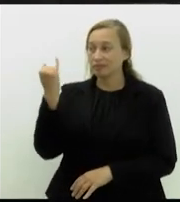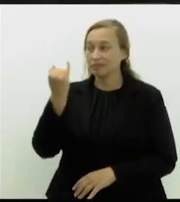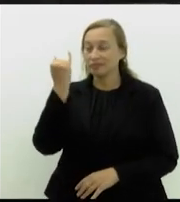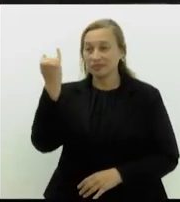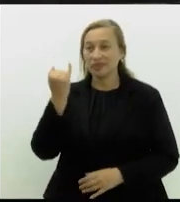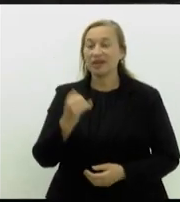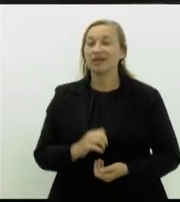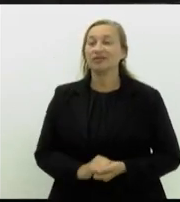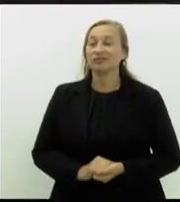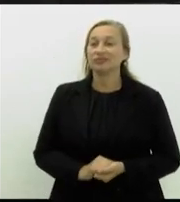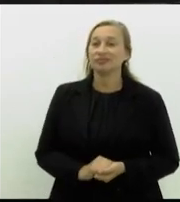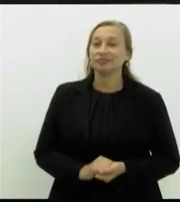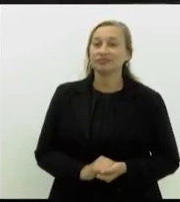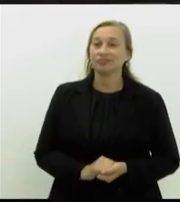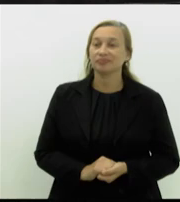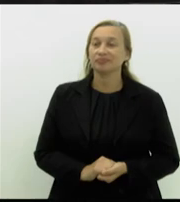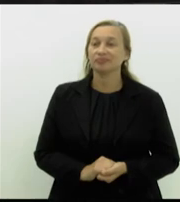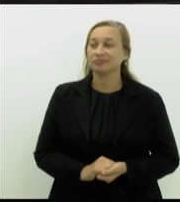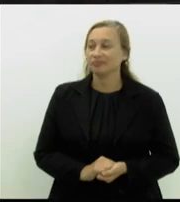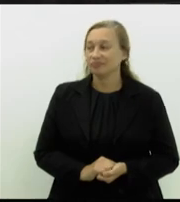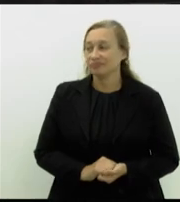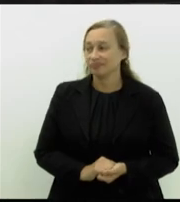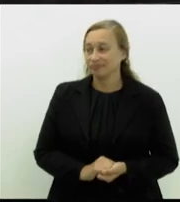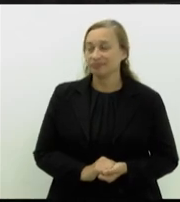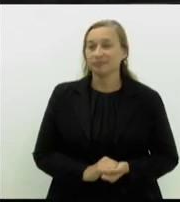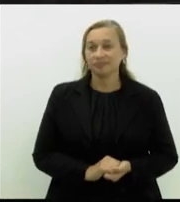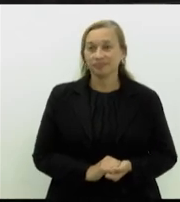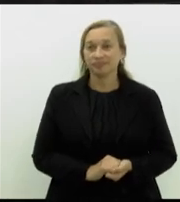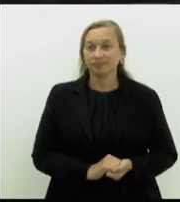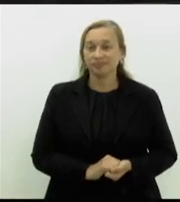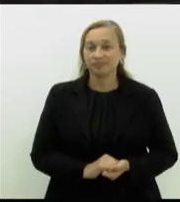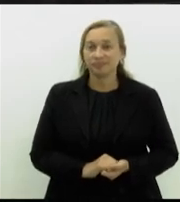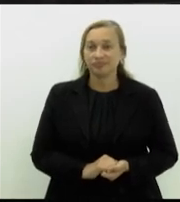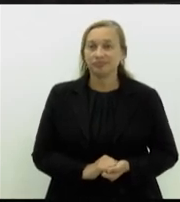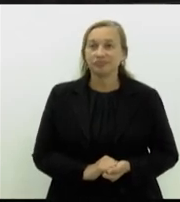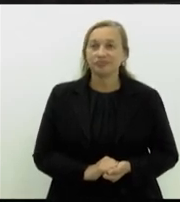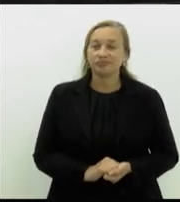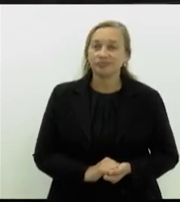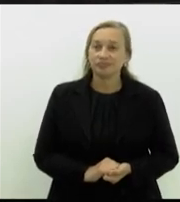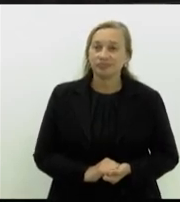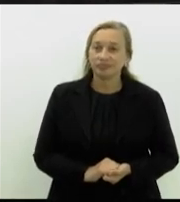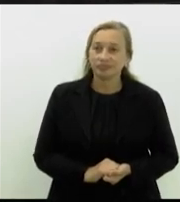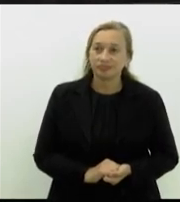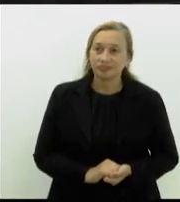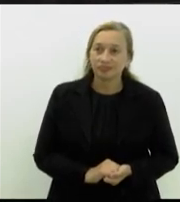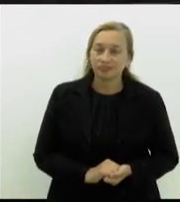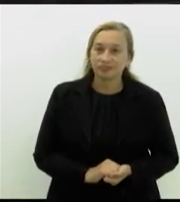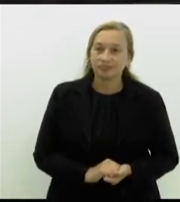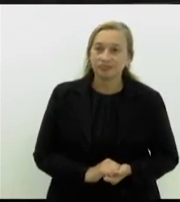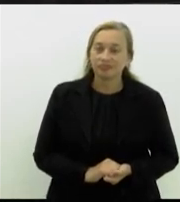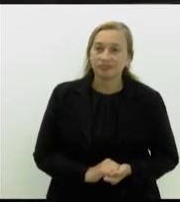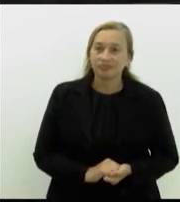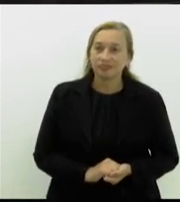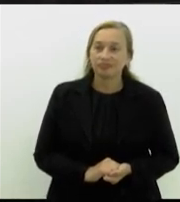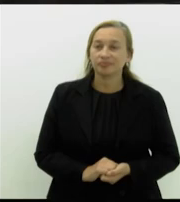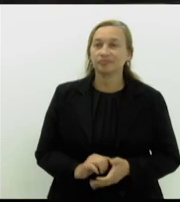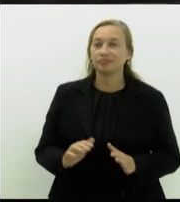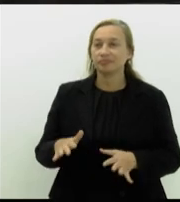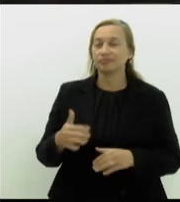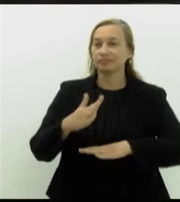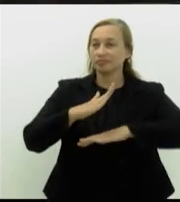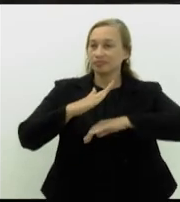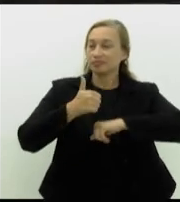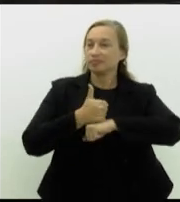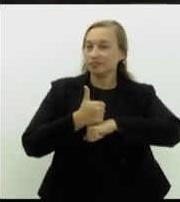EPIs atualizados e ter toda a garantia dos seus EPIs. Esses profissionais, que são profissionais de saúde, né,